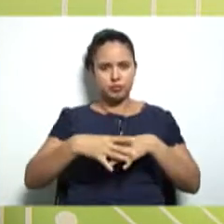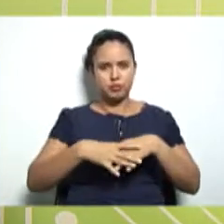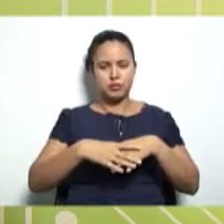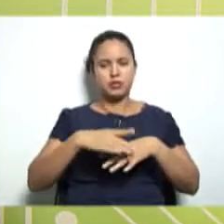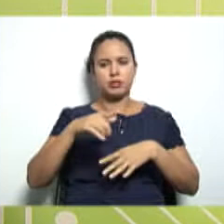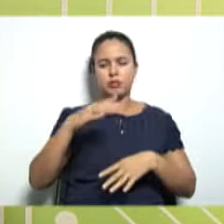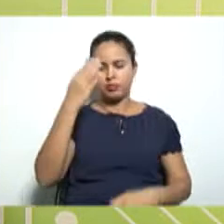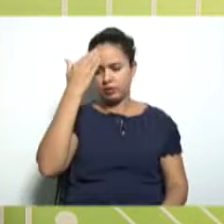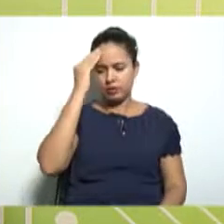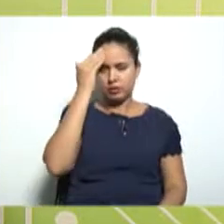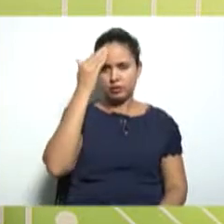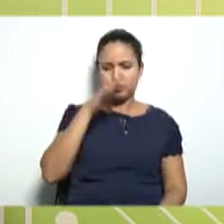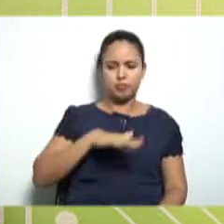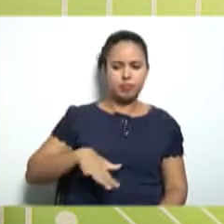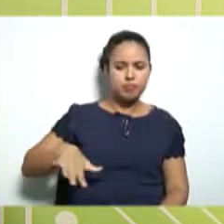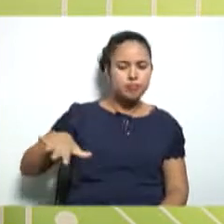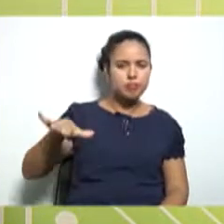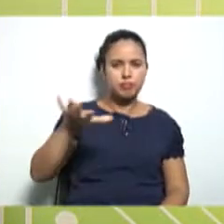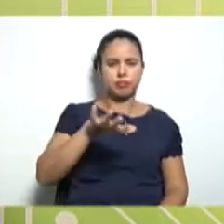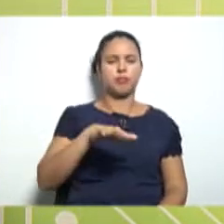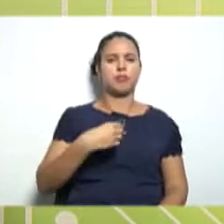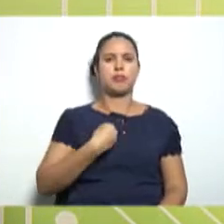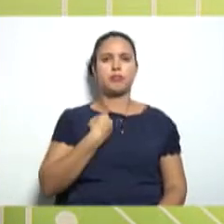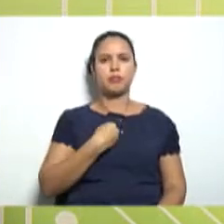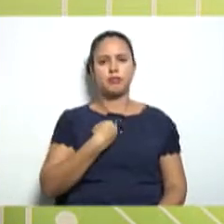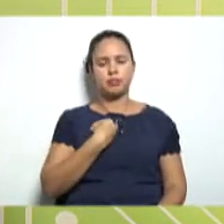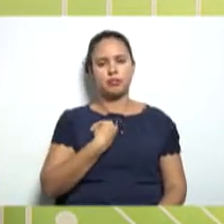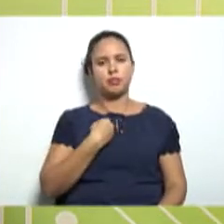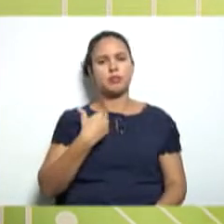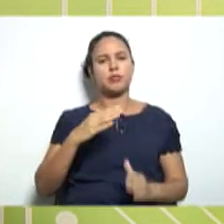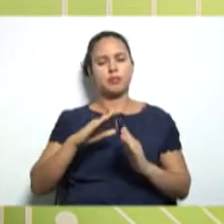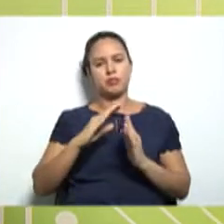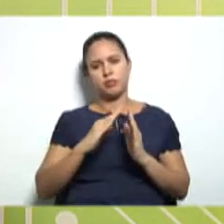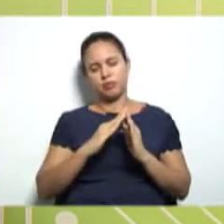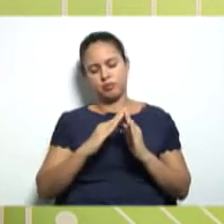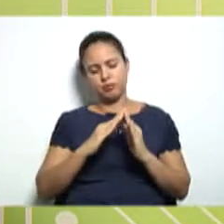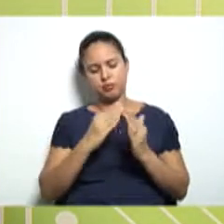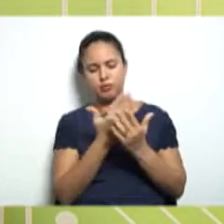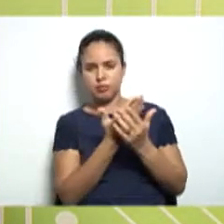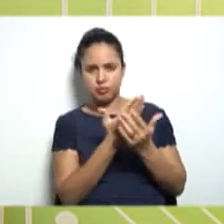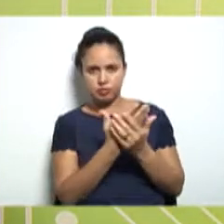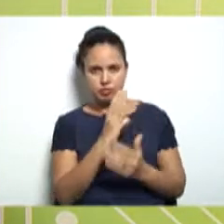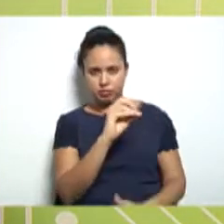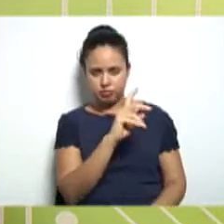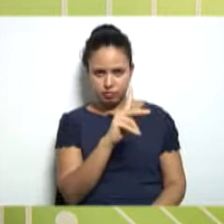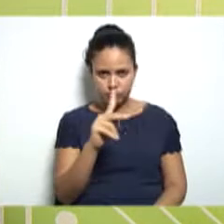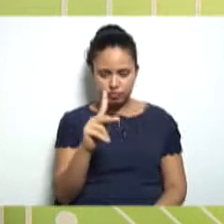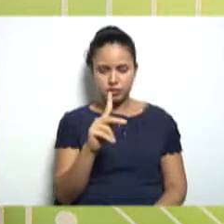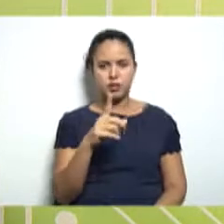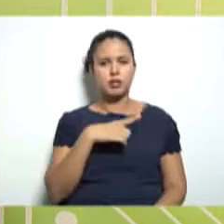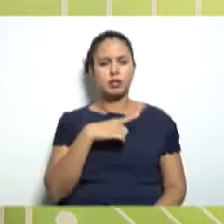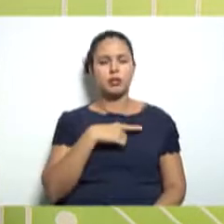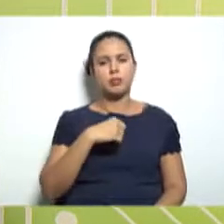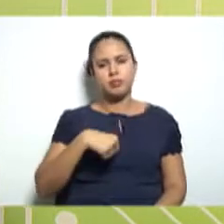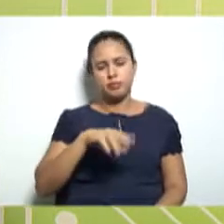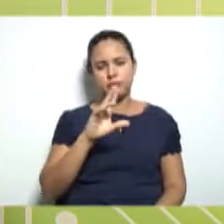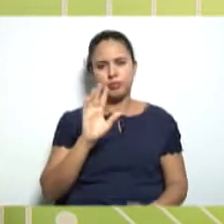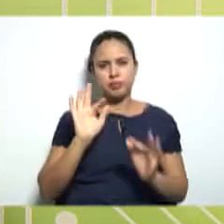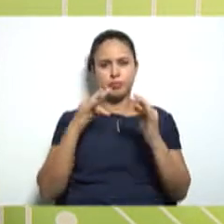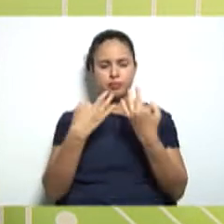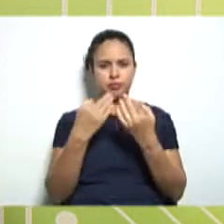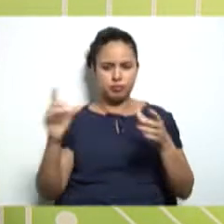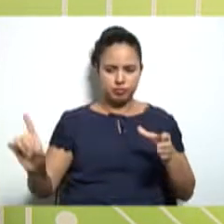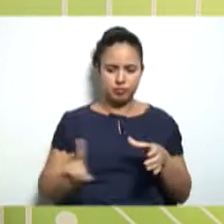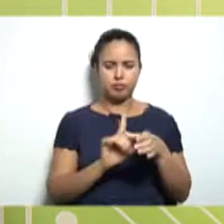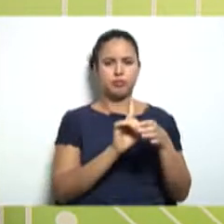realidade. Por isso que a cooperativa educacional tem tanto para dar certo. A gente vai ter pais mais envolvidos, que vão estar diretamente